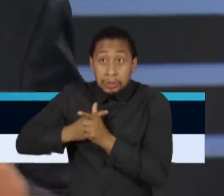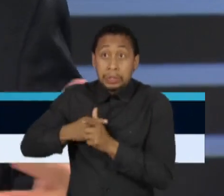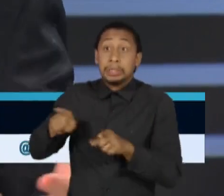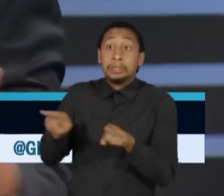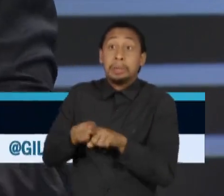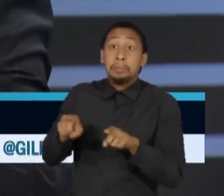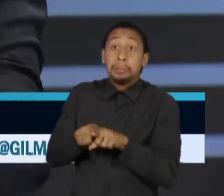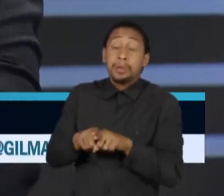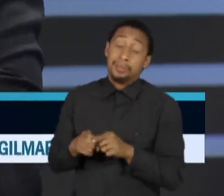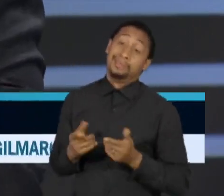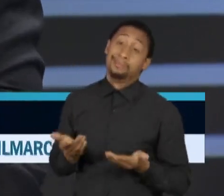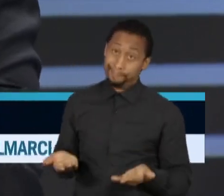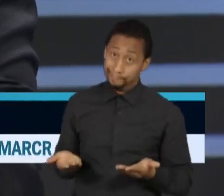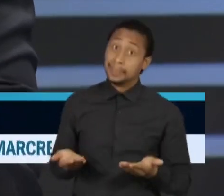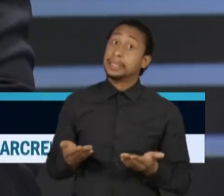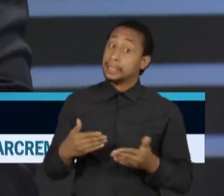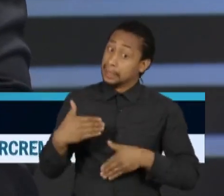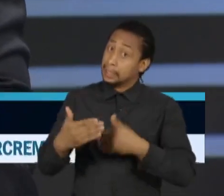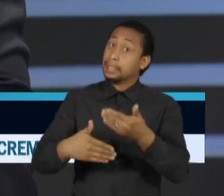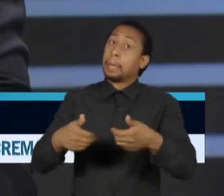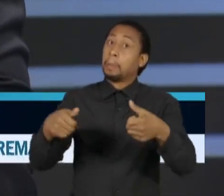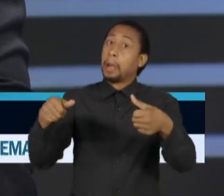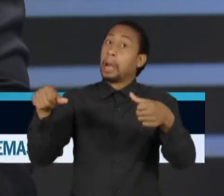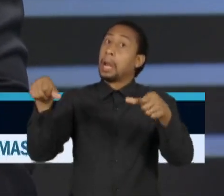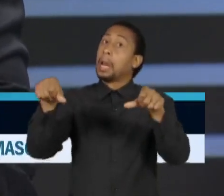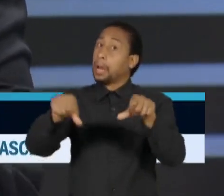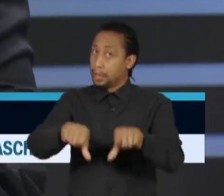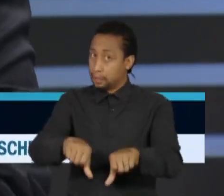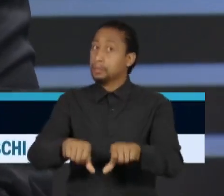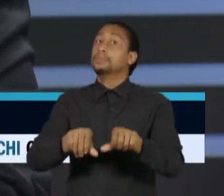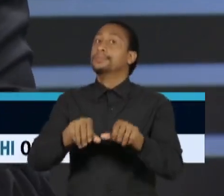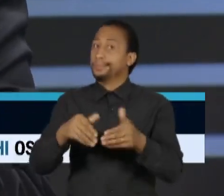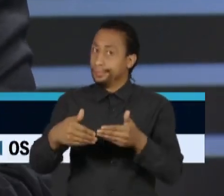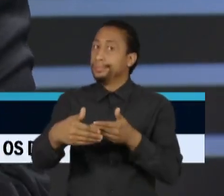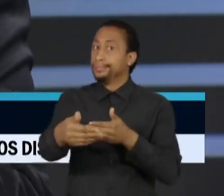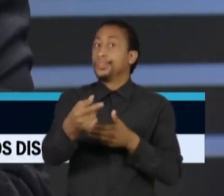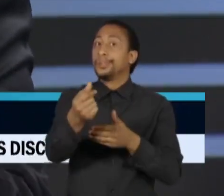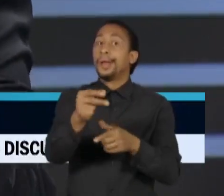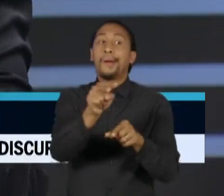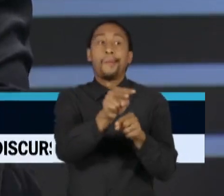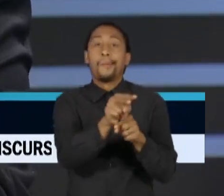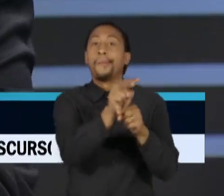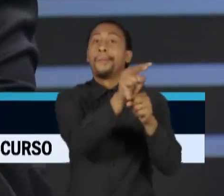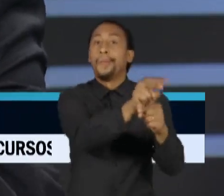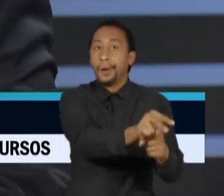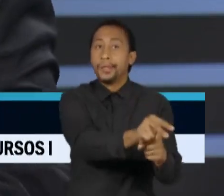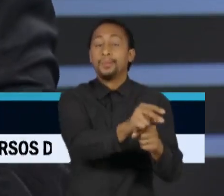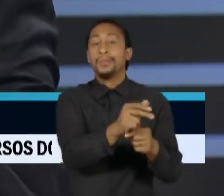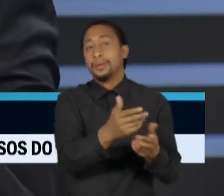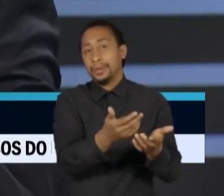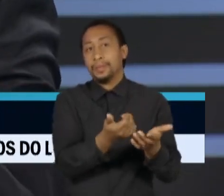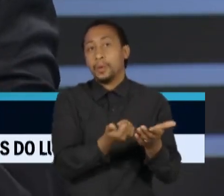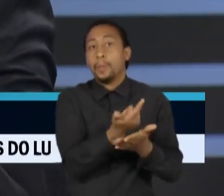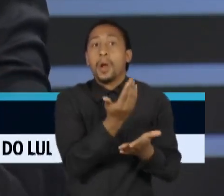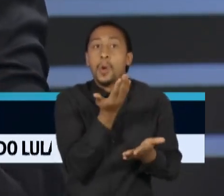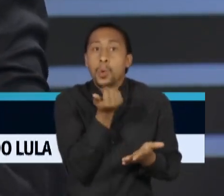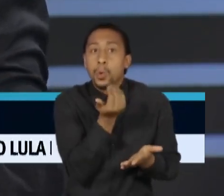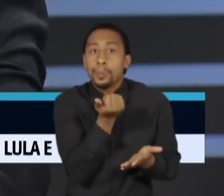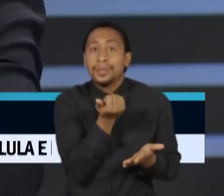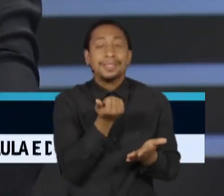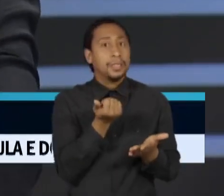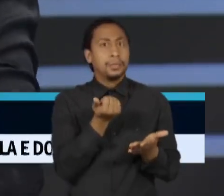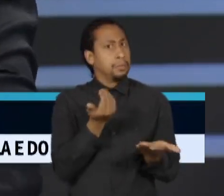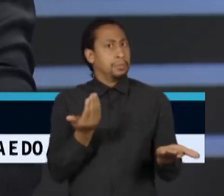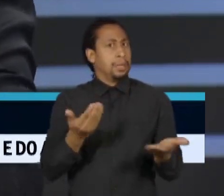naquela condição. Portanto, isso vai agravando ainda mais. O empréstimo para poder comer é algo que não